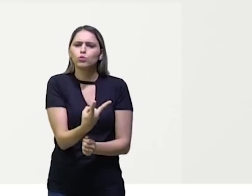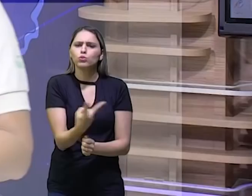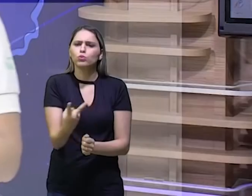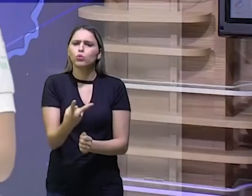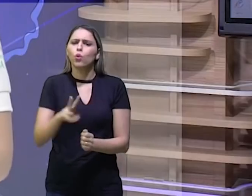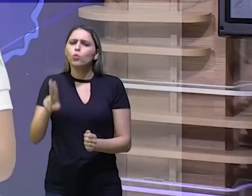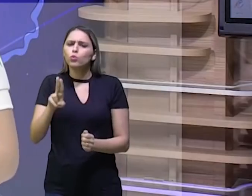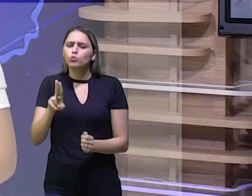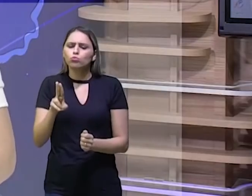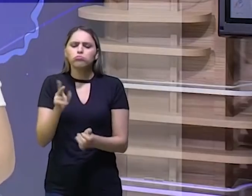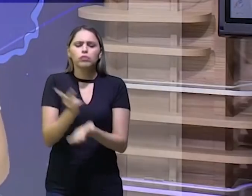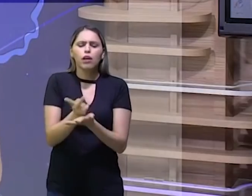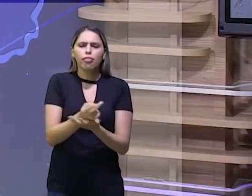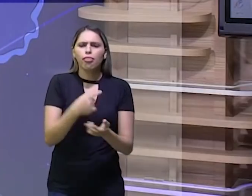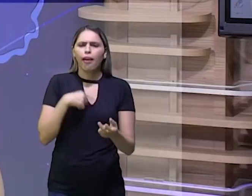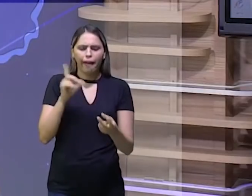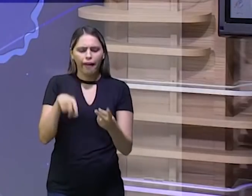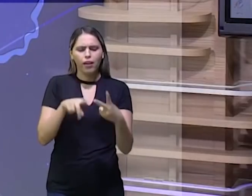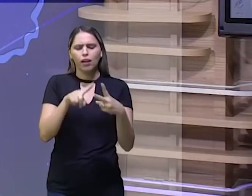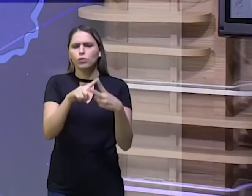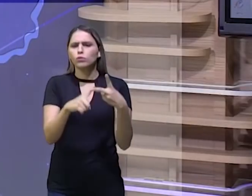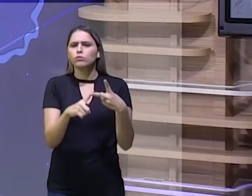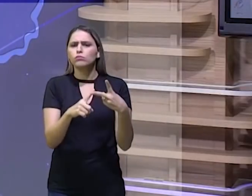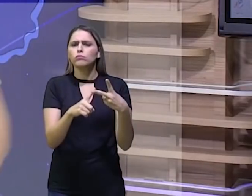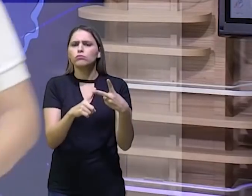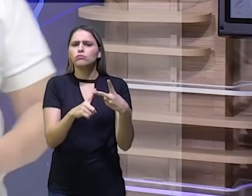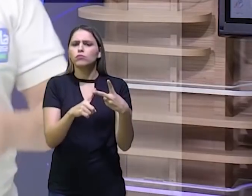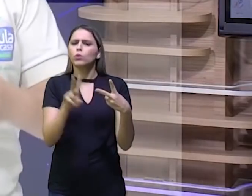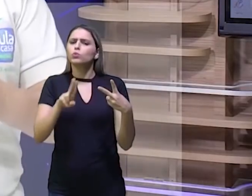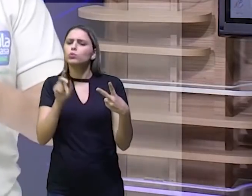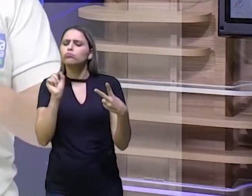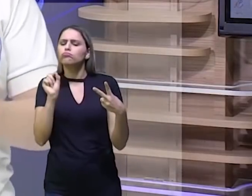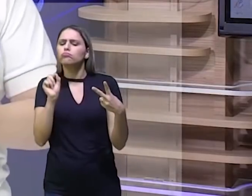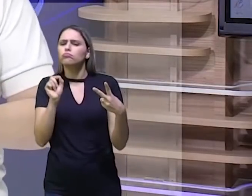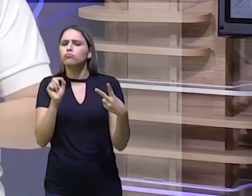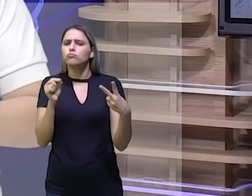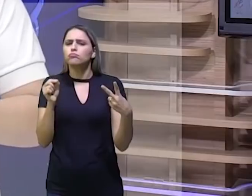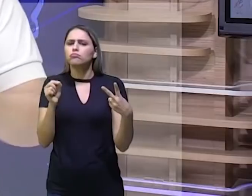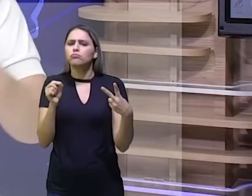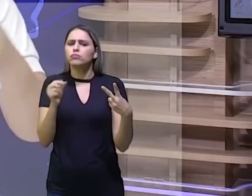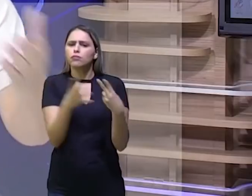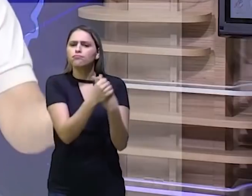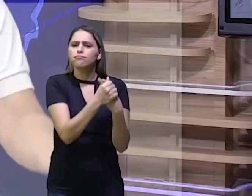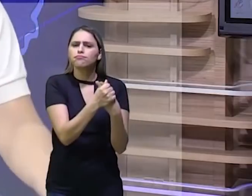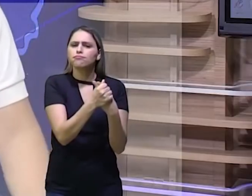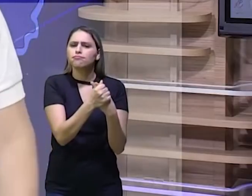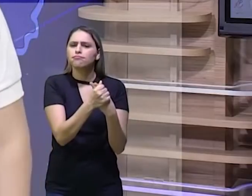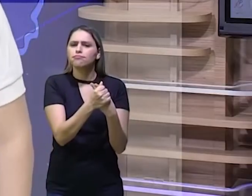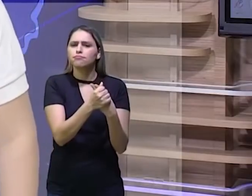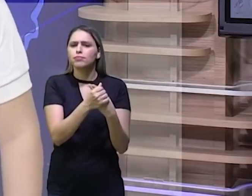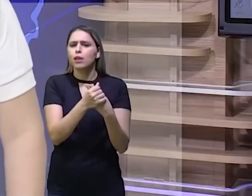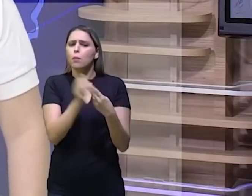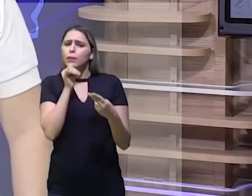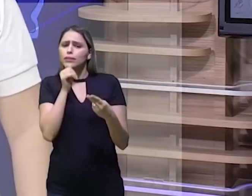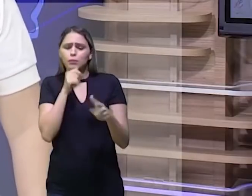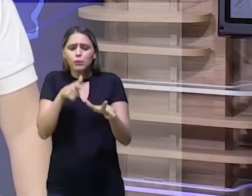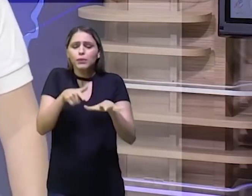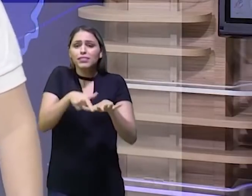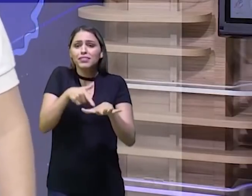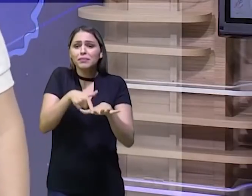que você utiliza na sua casa que forma par? Você usa